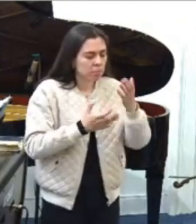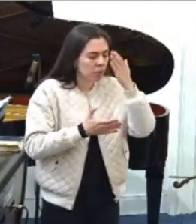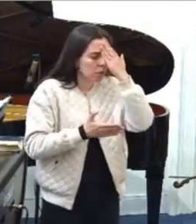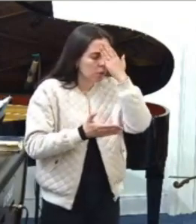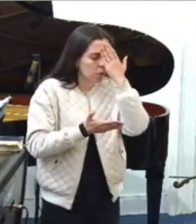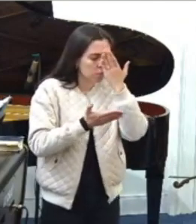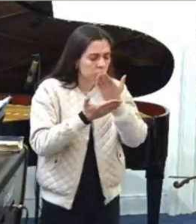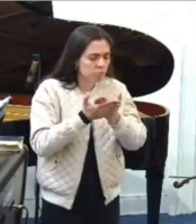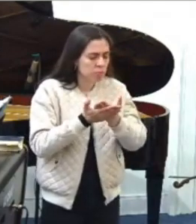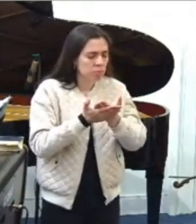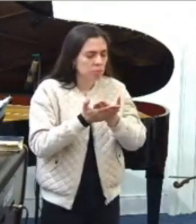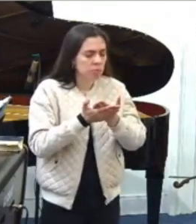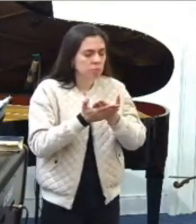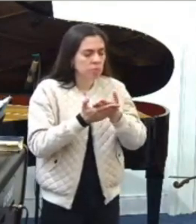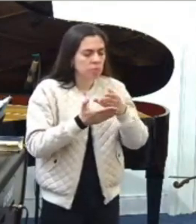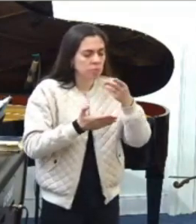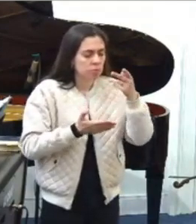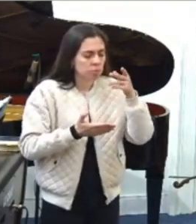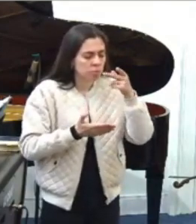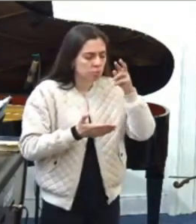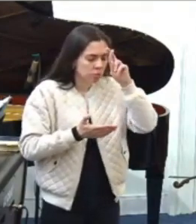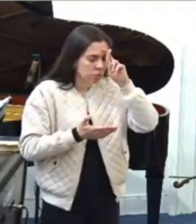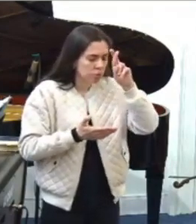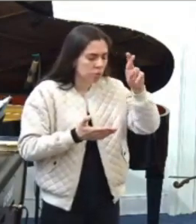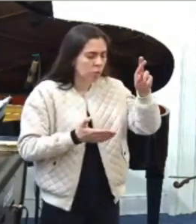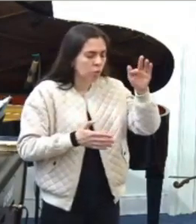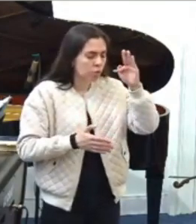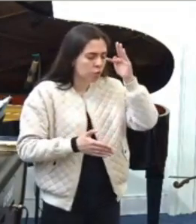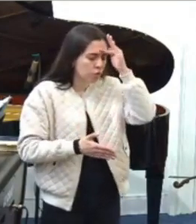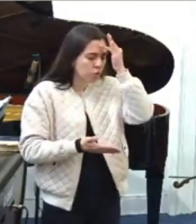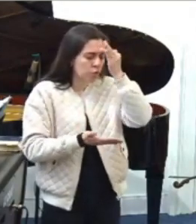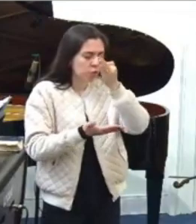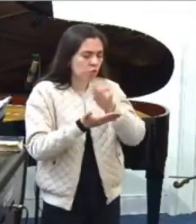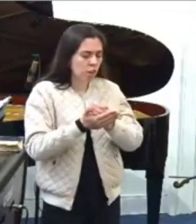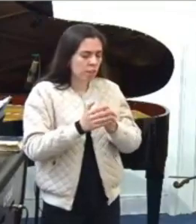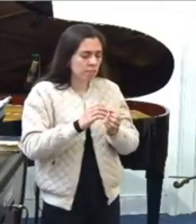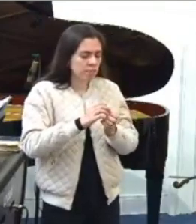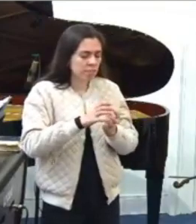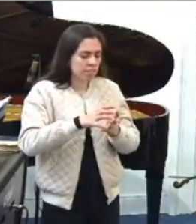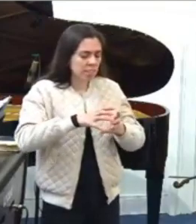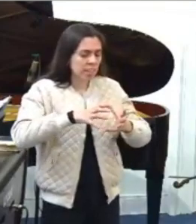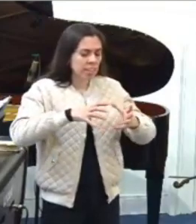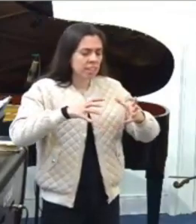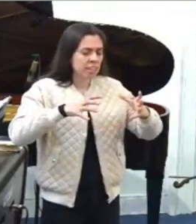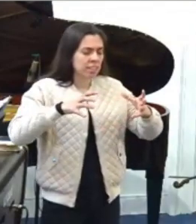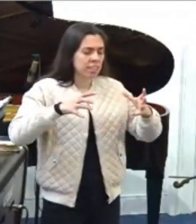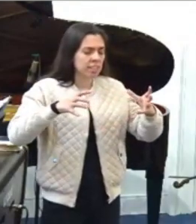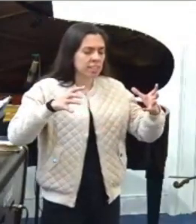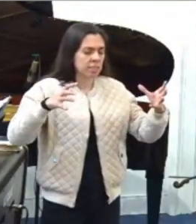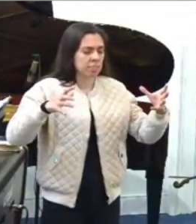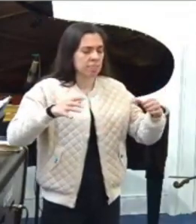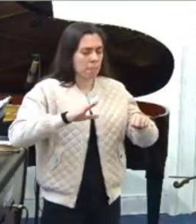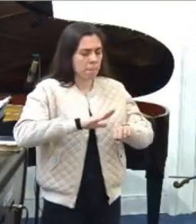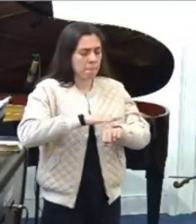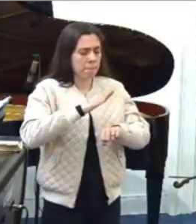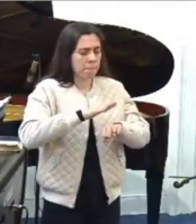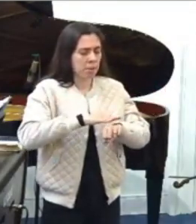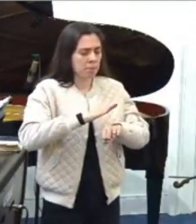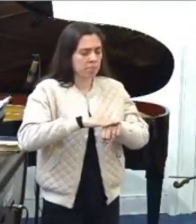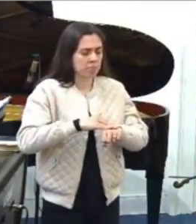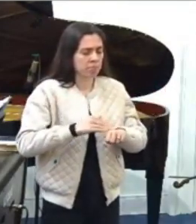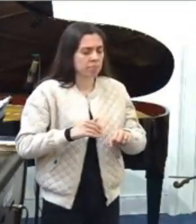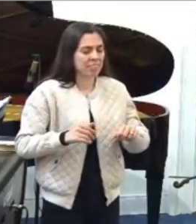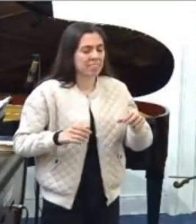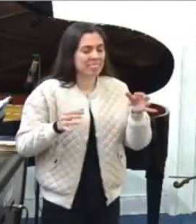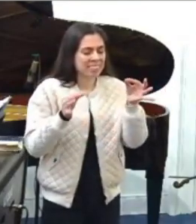fortalecer a nossa fé. E que a certeza da ressurreição que temos em Cristo Jesus